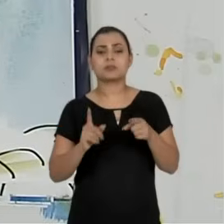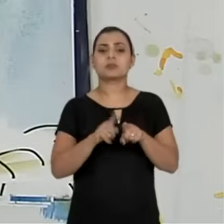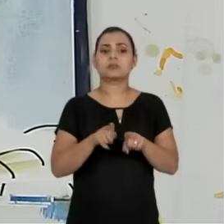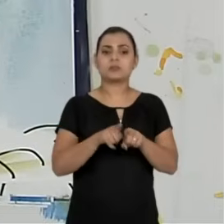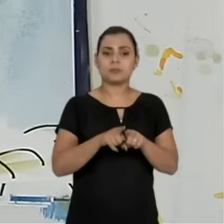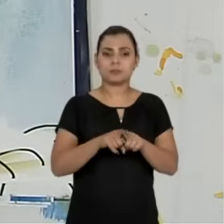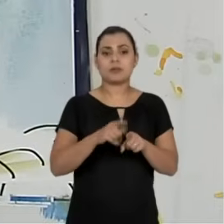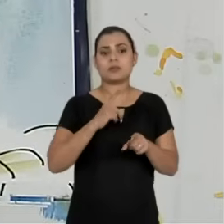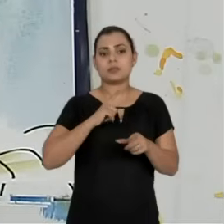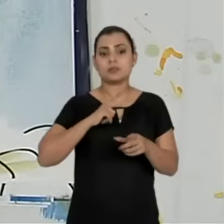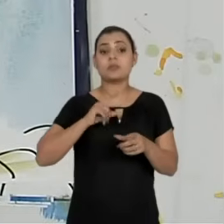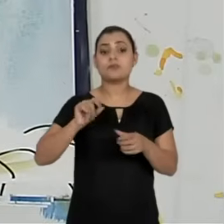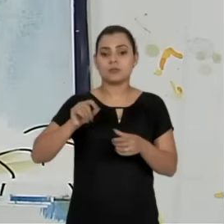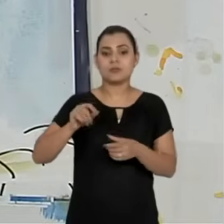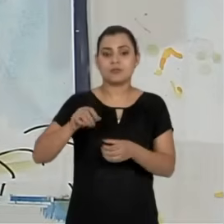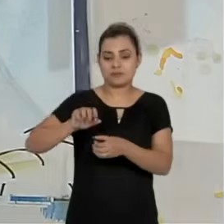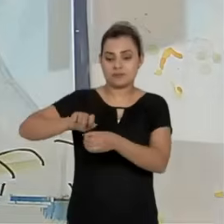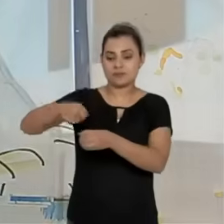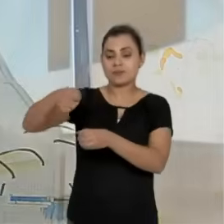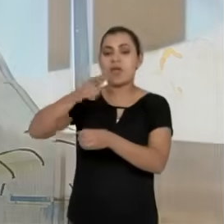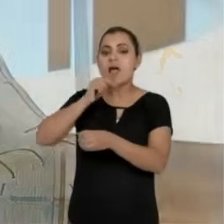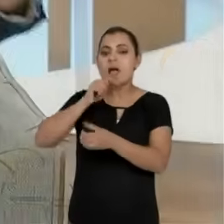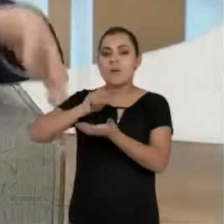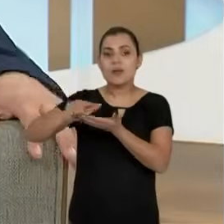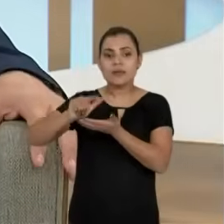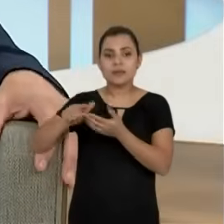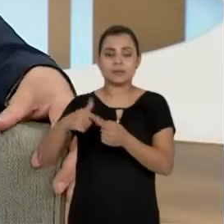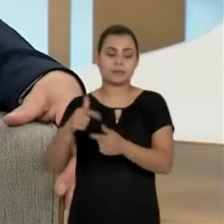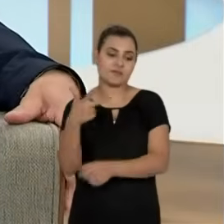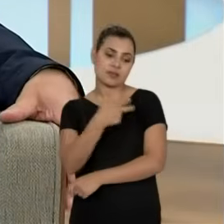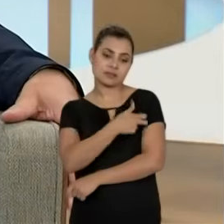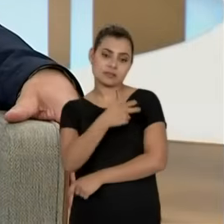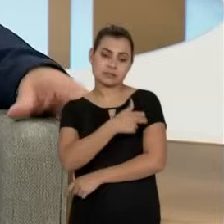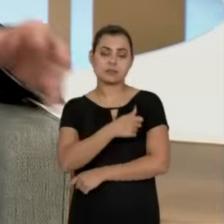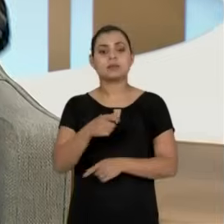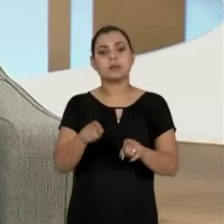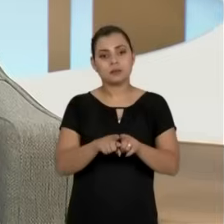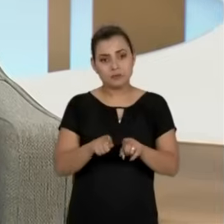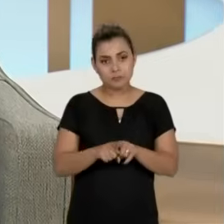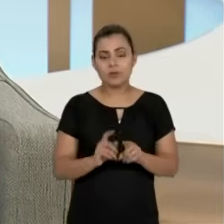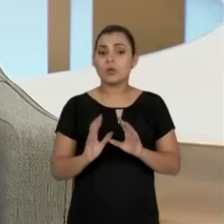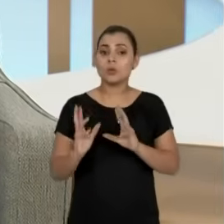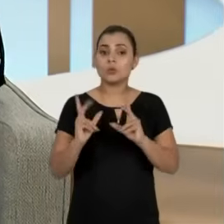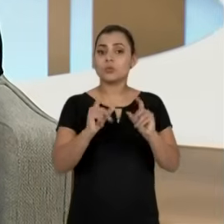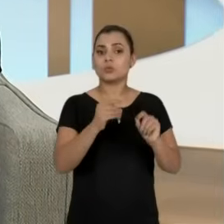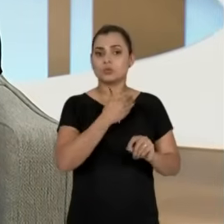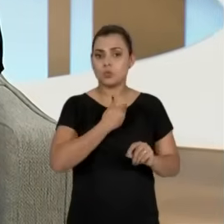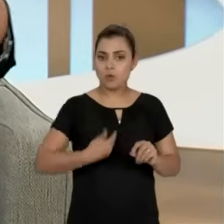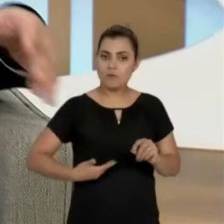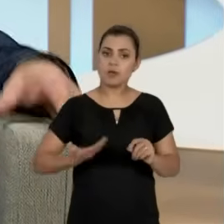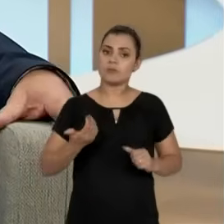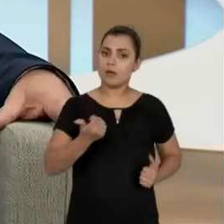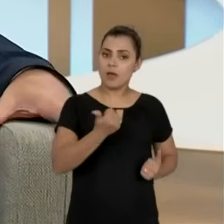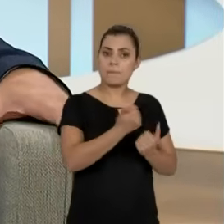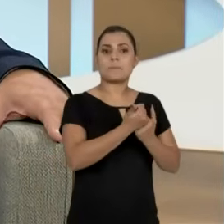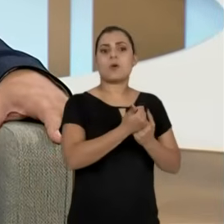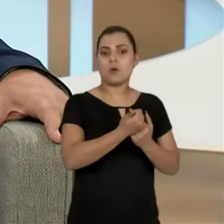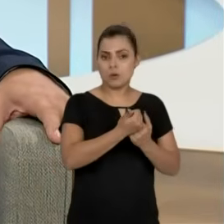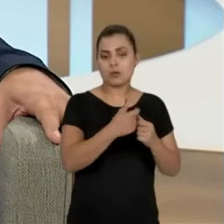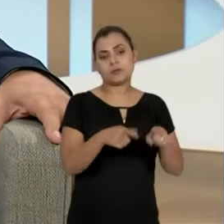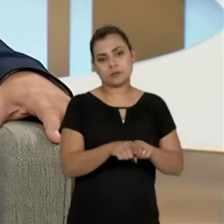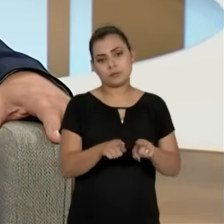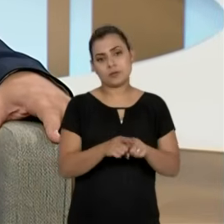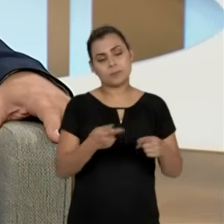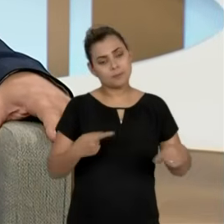de filtros, vacina também, a gente fazia vacina no Dia da Criança, né? Sempre com o poder público ajudando, né? E